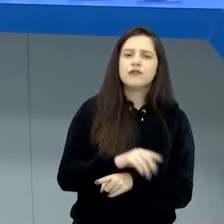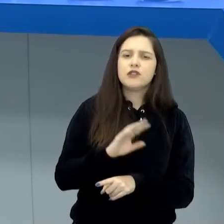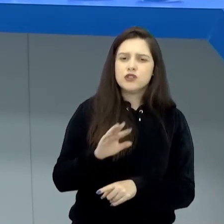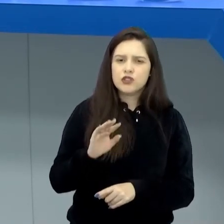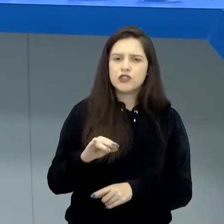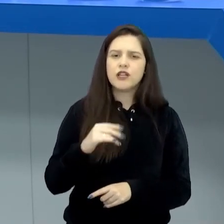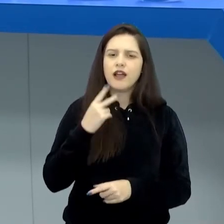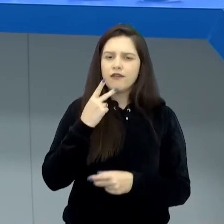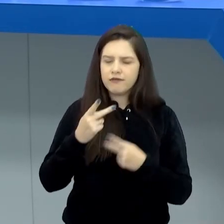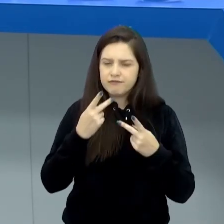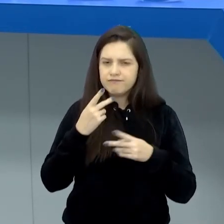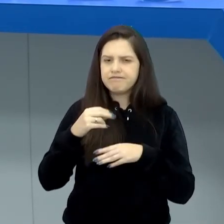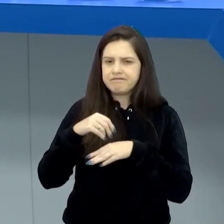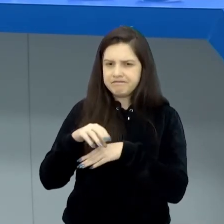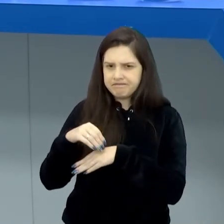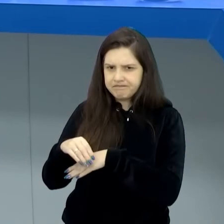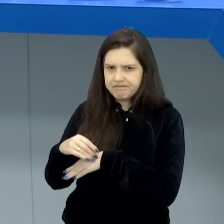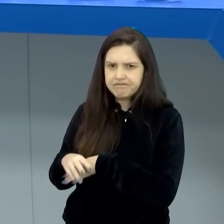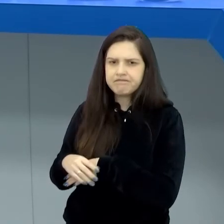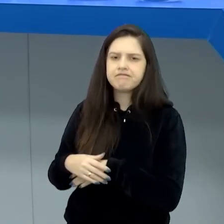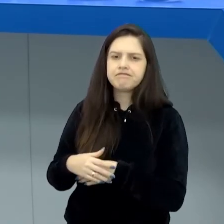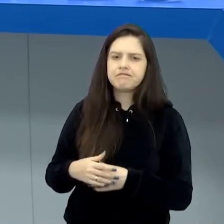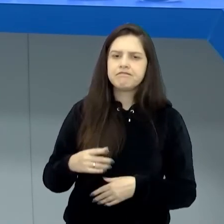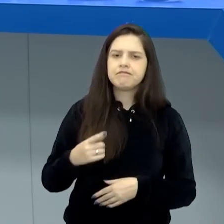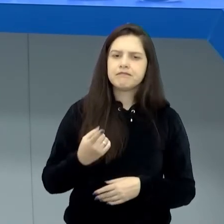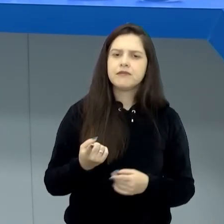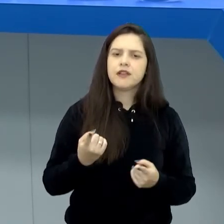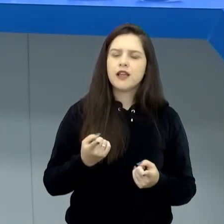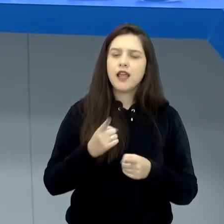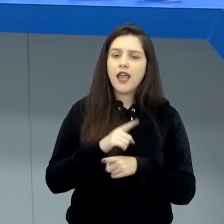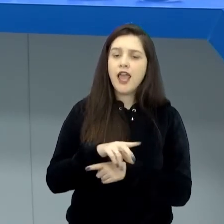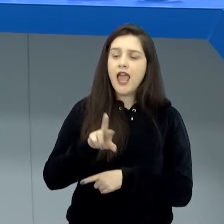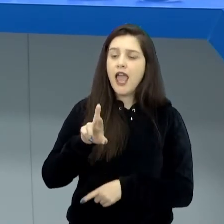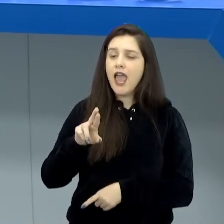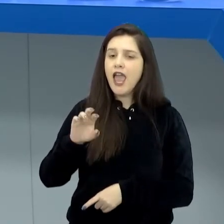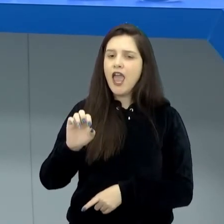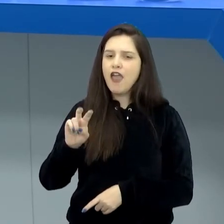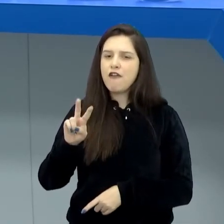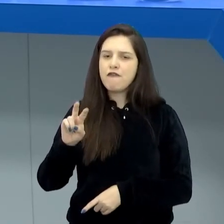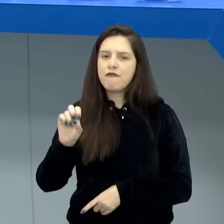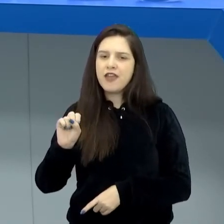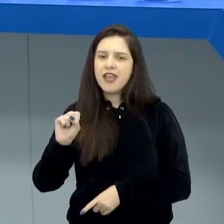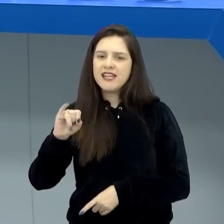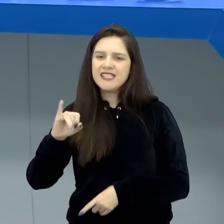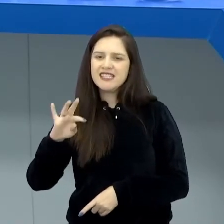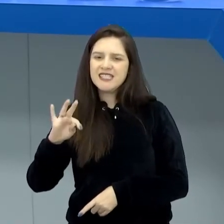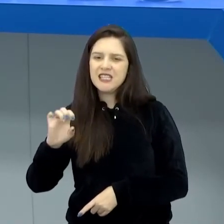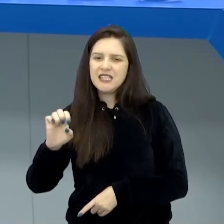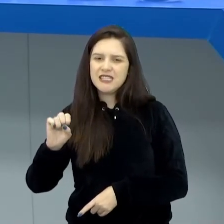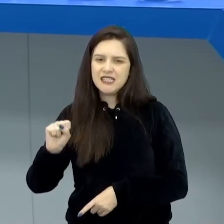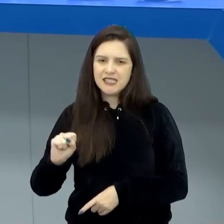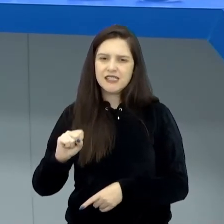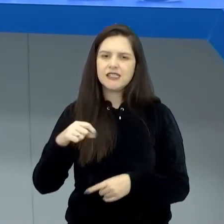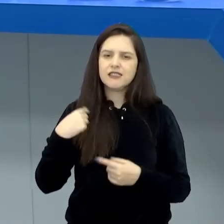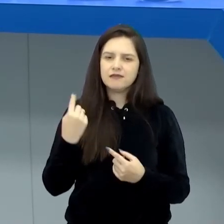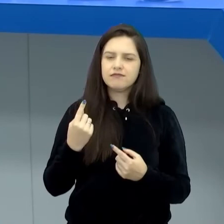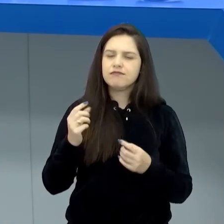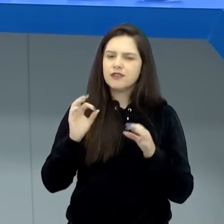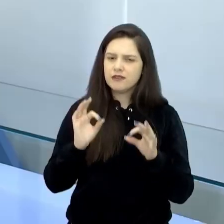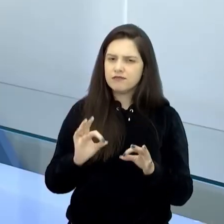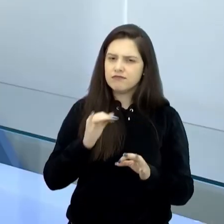vendo anteriormente a respeito de reações reversíveis e irreversíveis. Nesse caso, nesse exemplo, é uma reversível.